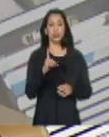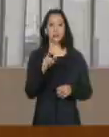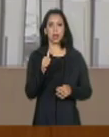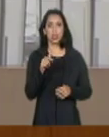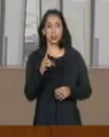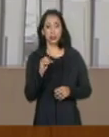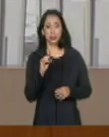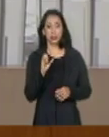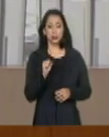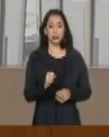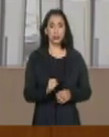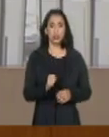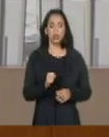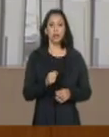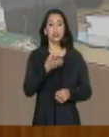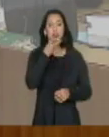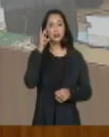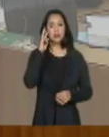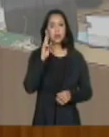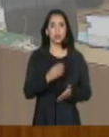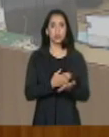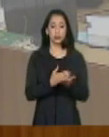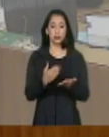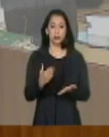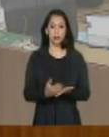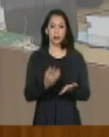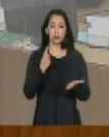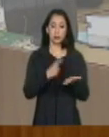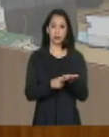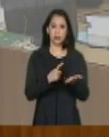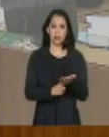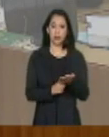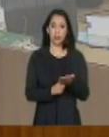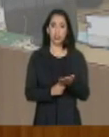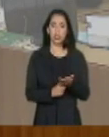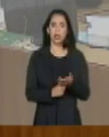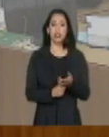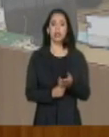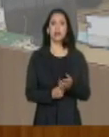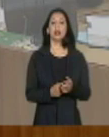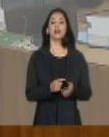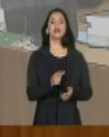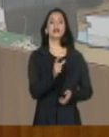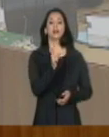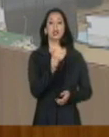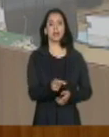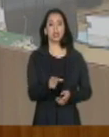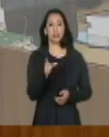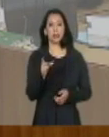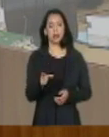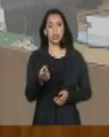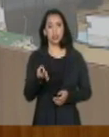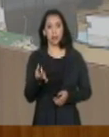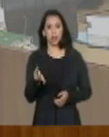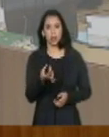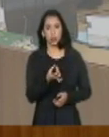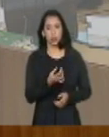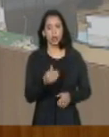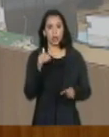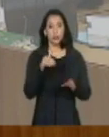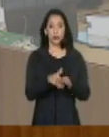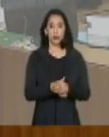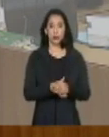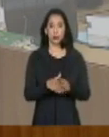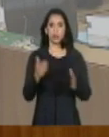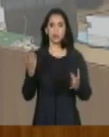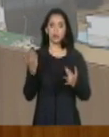início do julgamento, nós fizemos praticamente um pacto que foi cumprido. Cada ministro Luiz Fux. Votou sem nenhuma interrupção.